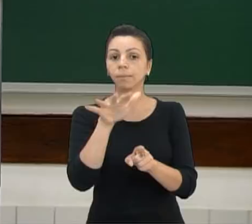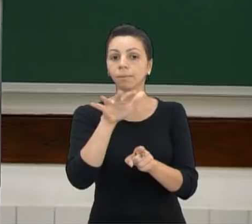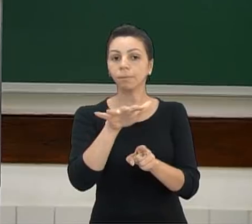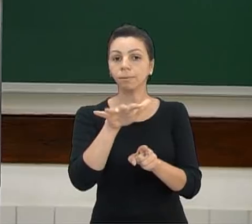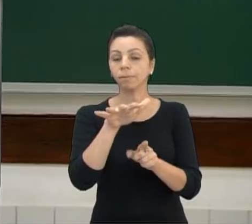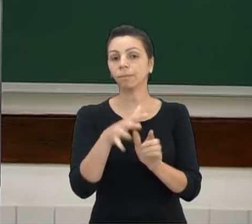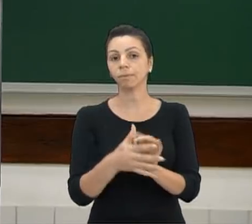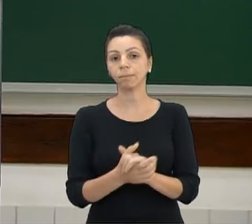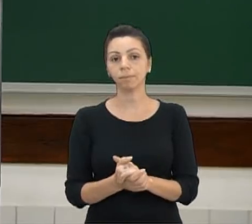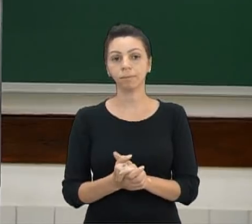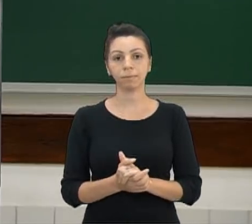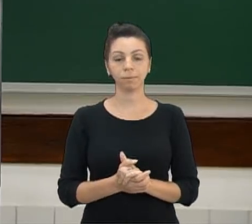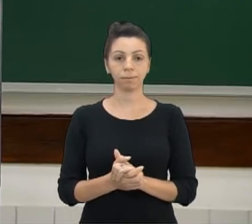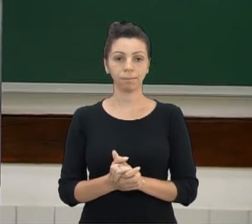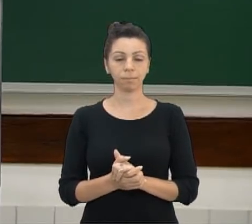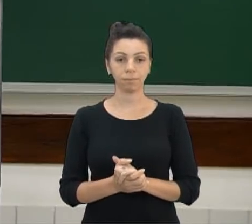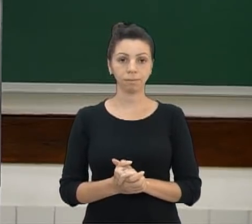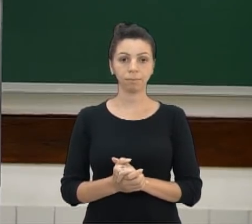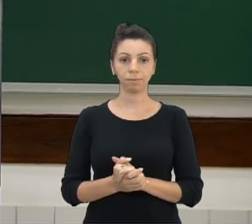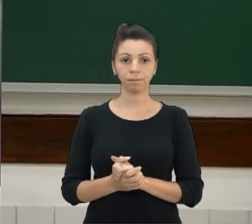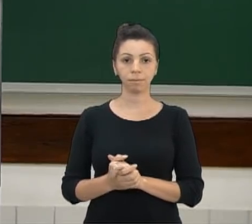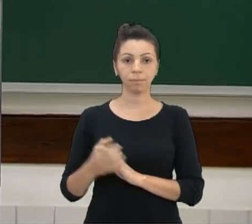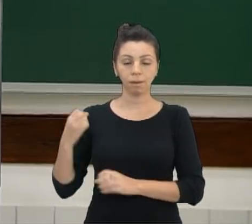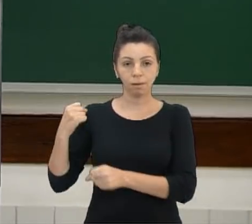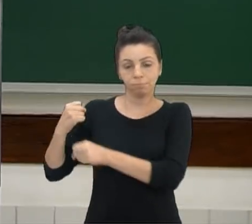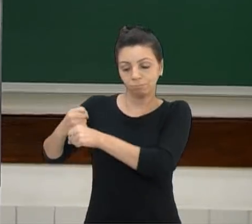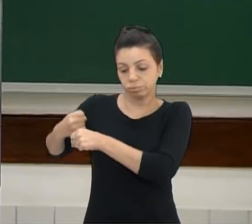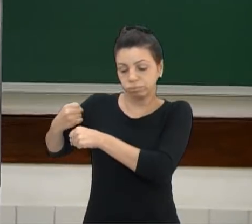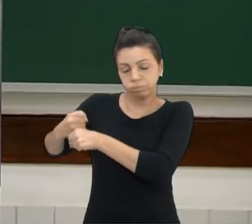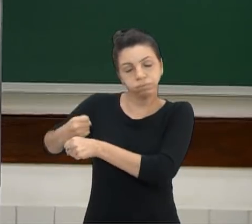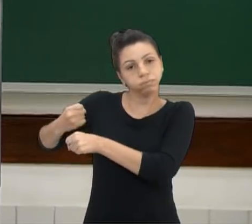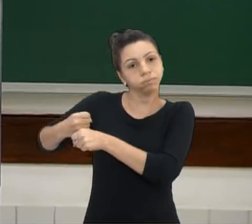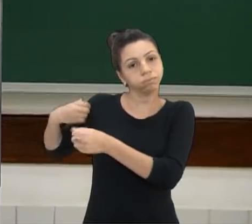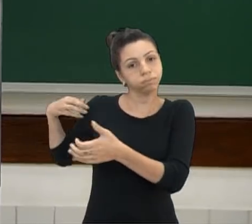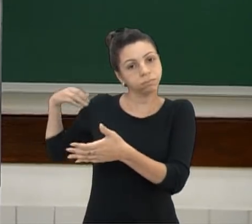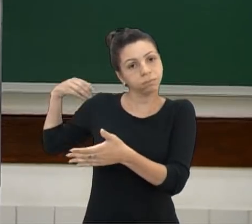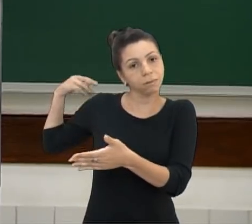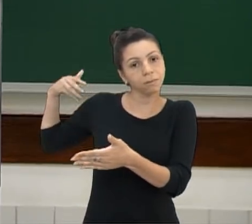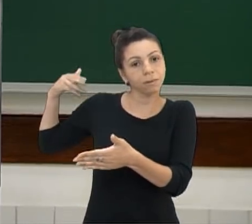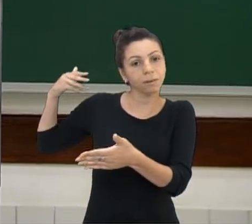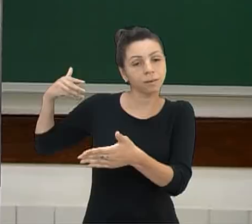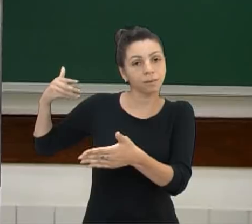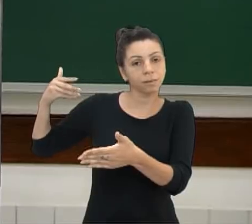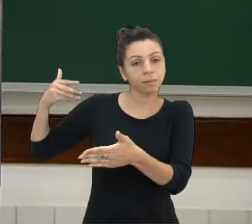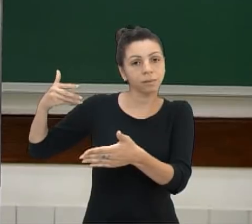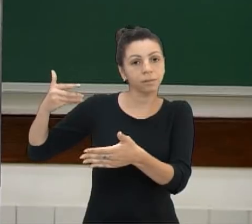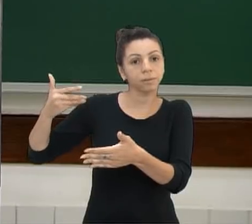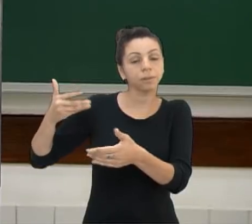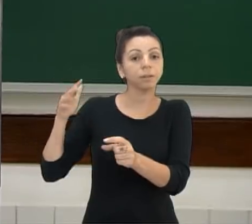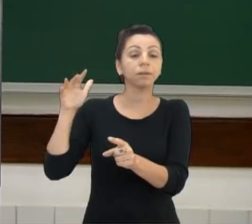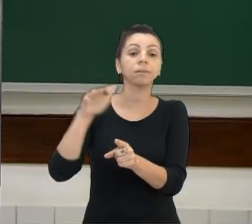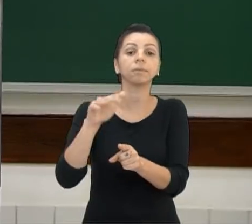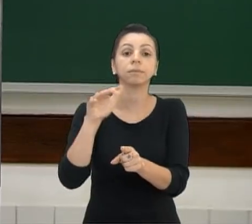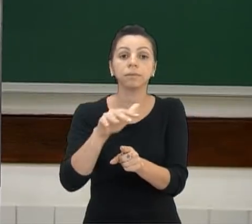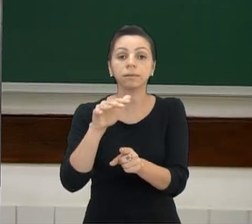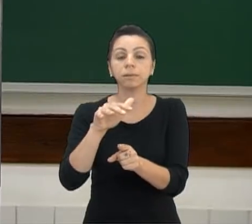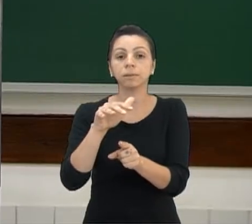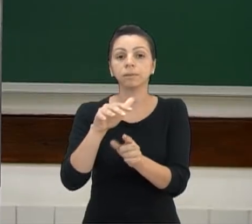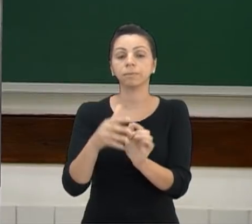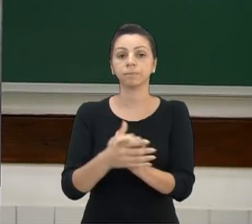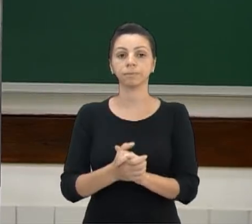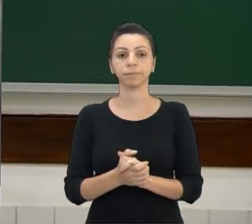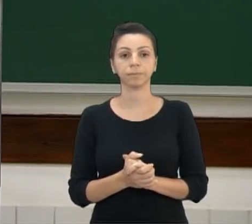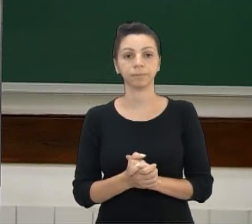durante os milhares de anos da história geológica do nosso planeta, sofreram com as ações do